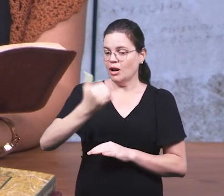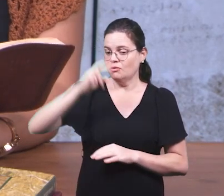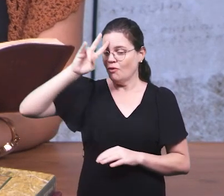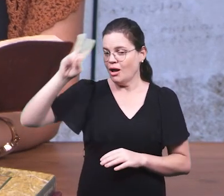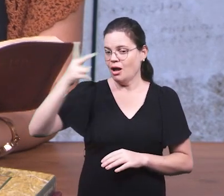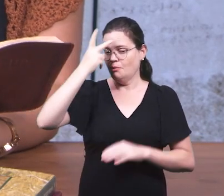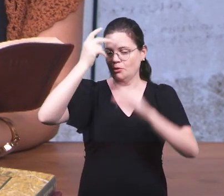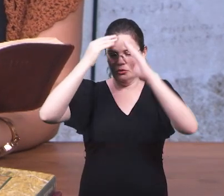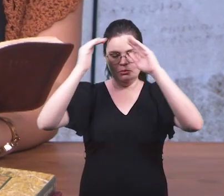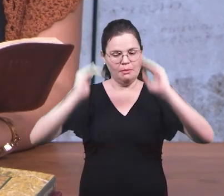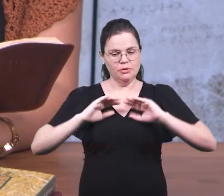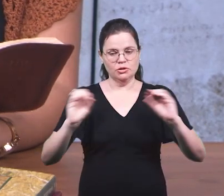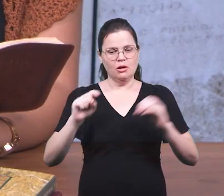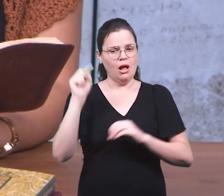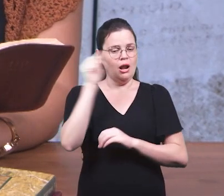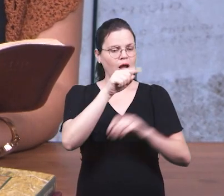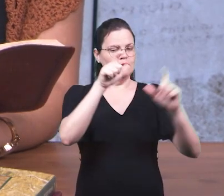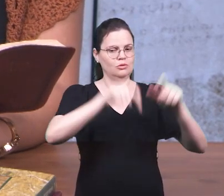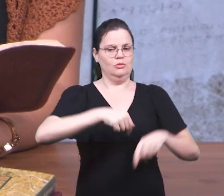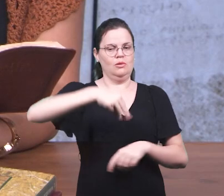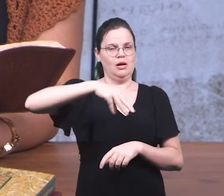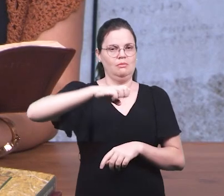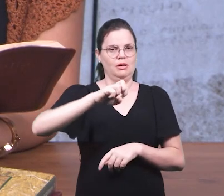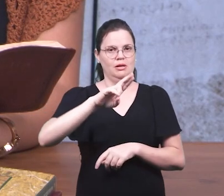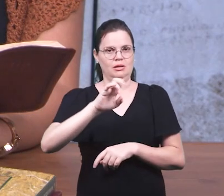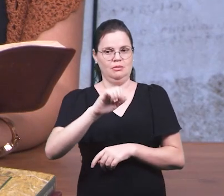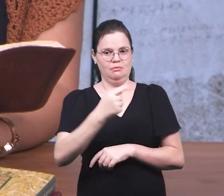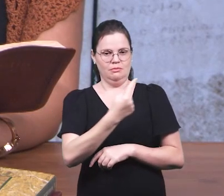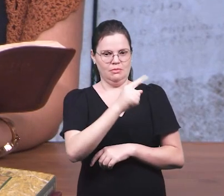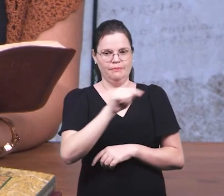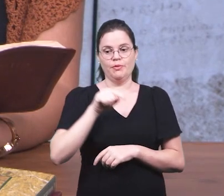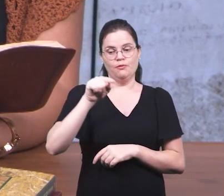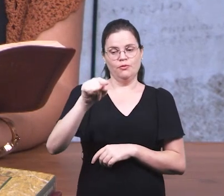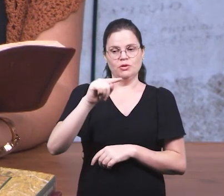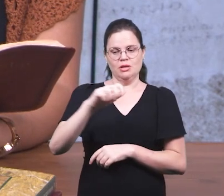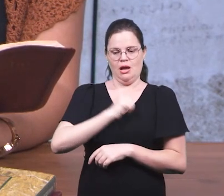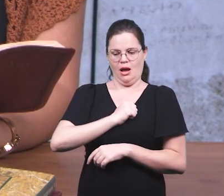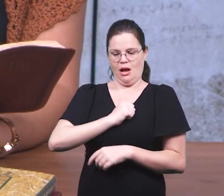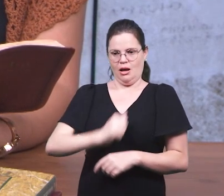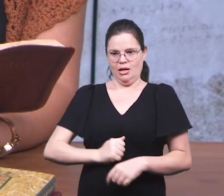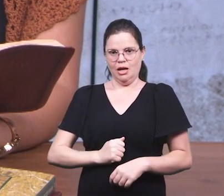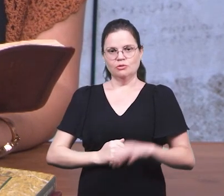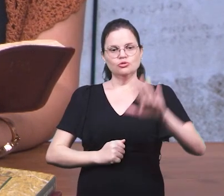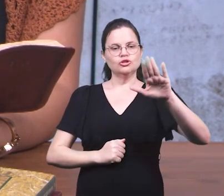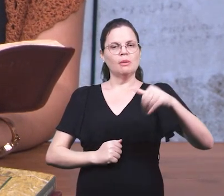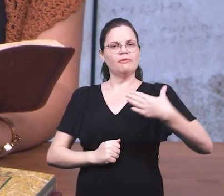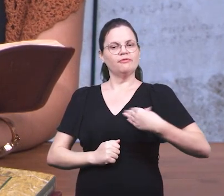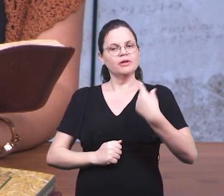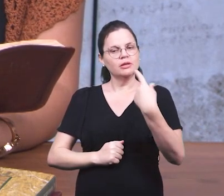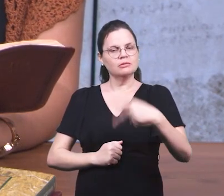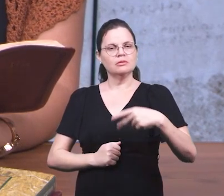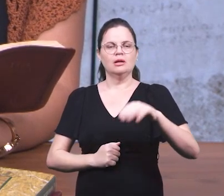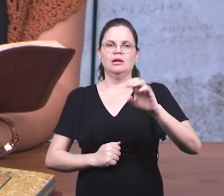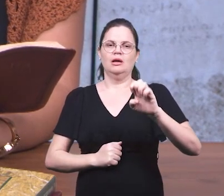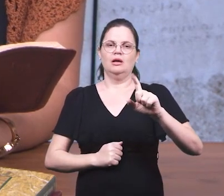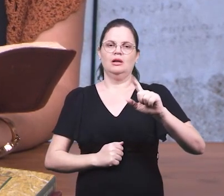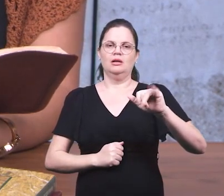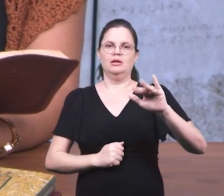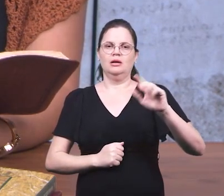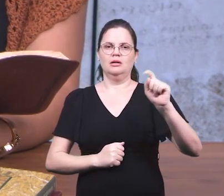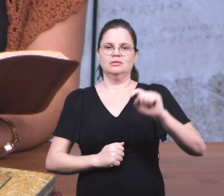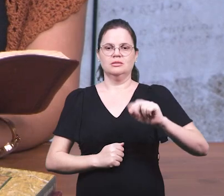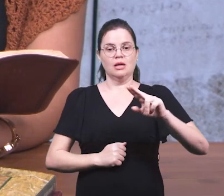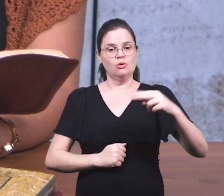palavra nas águas de Meribá. Toma Arão e a Eleazar seu filho e faze-os subir